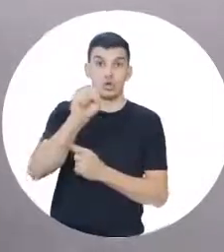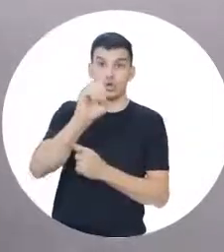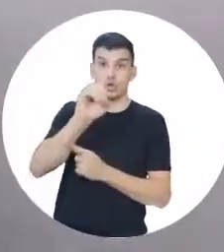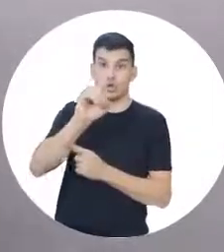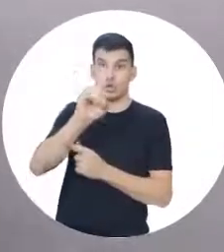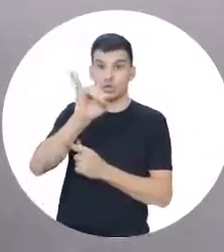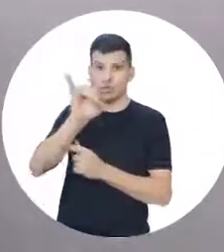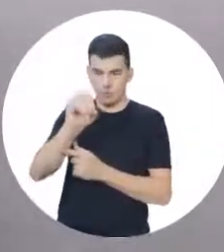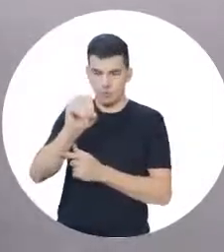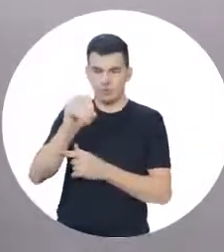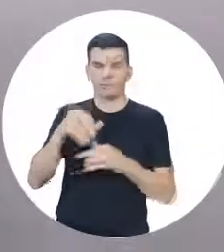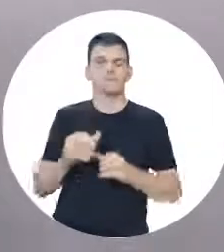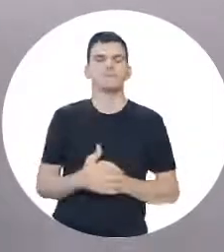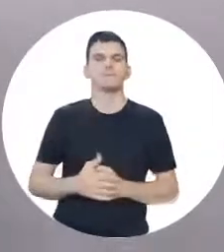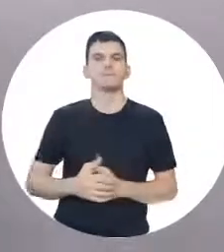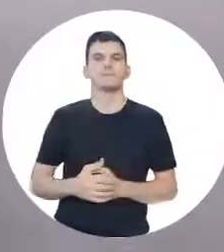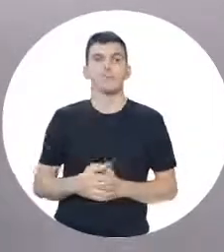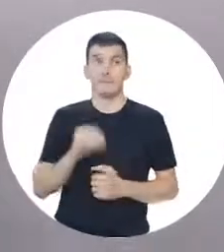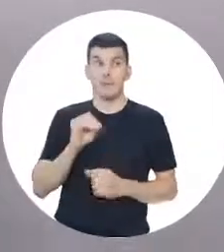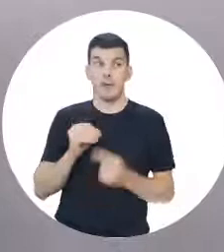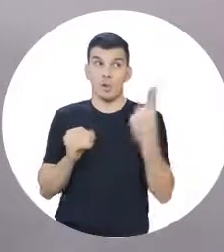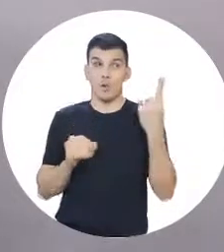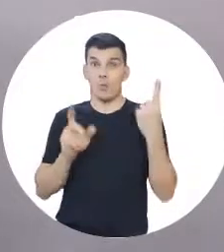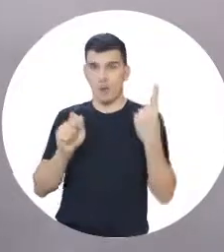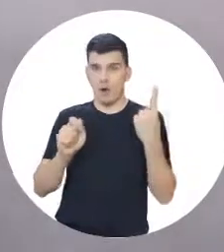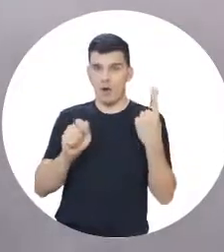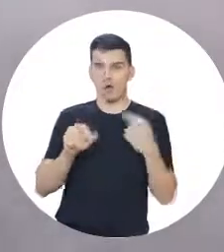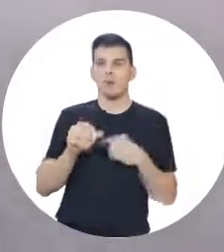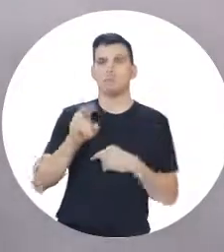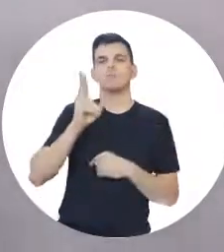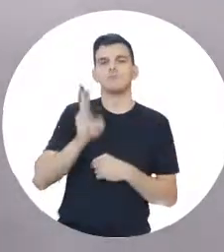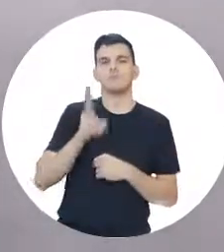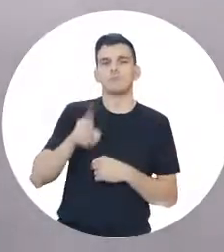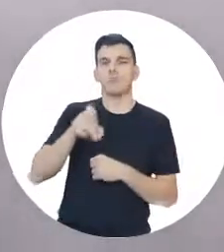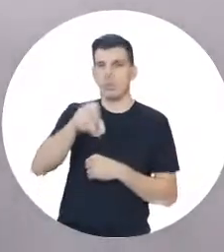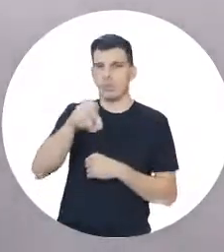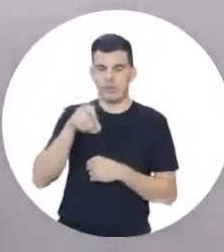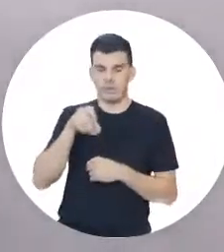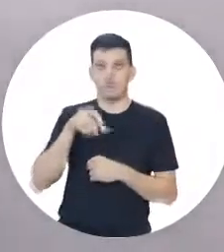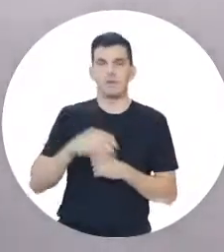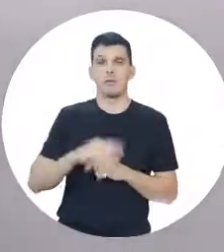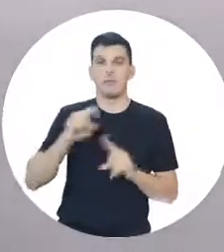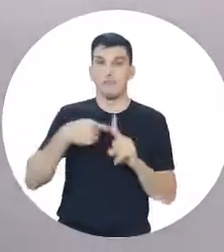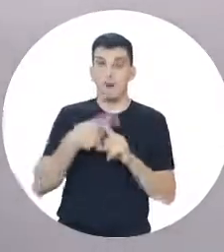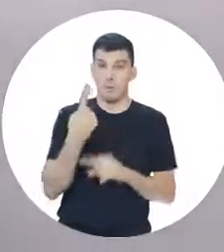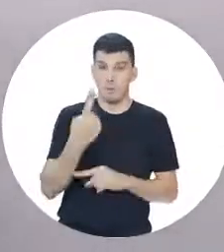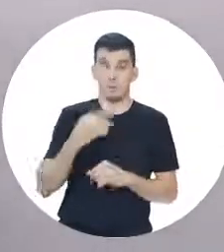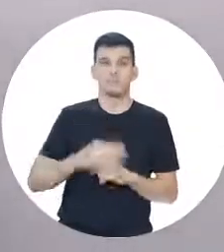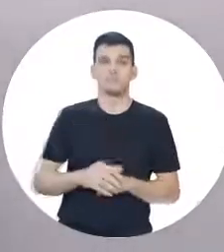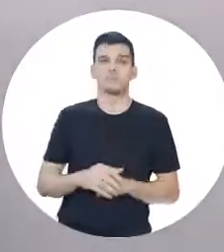Sódio, o elemento da família 1A. Se é da 1A, o NOX também é fixo, mais 1.